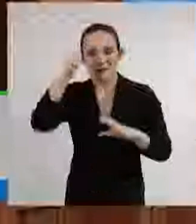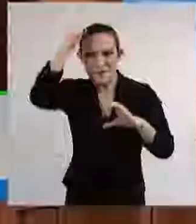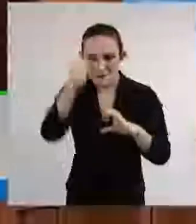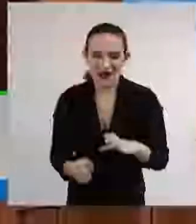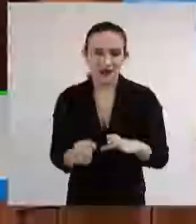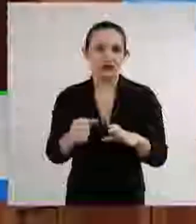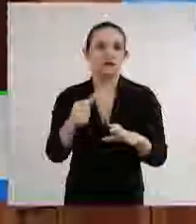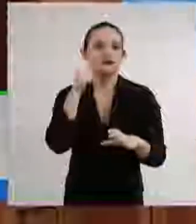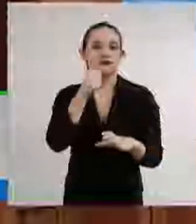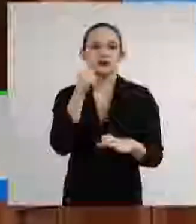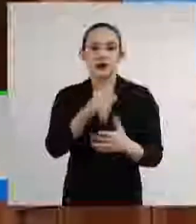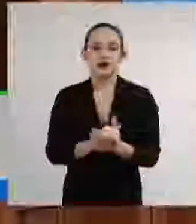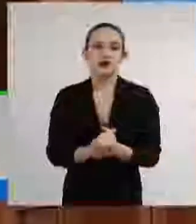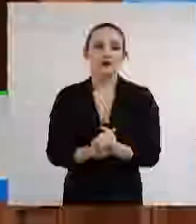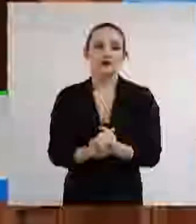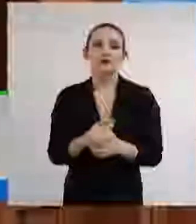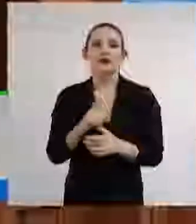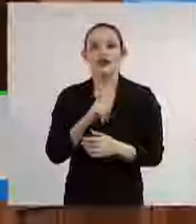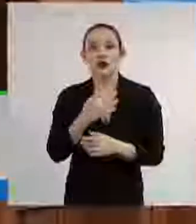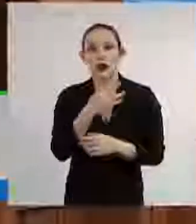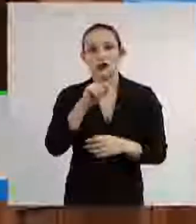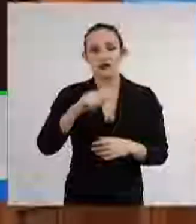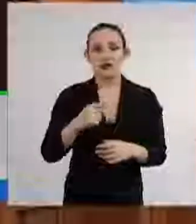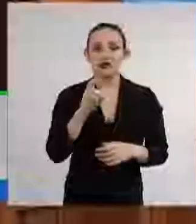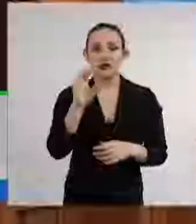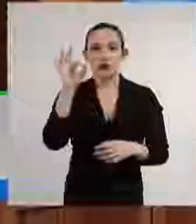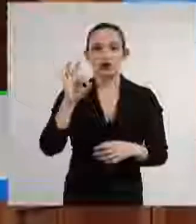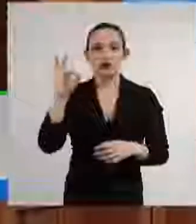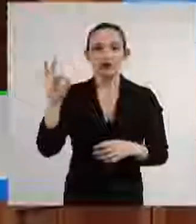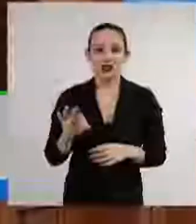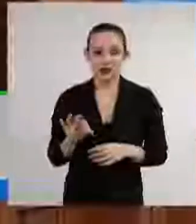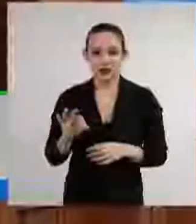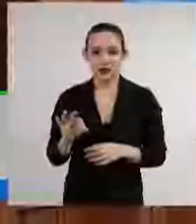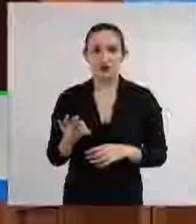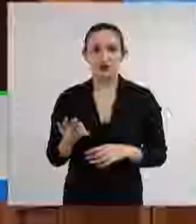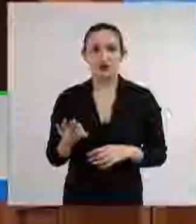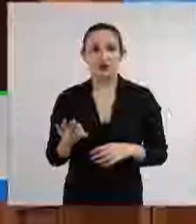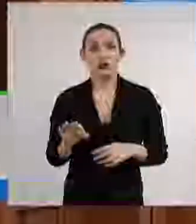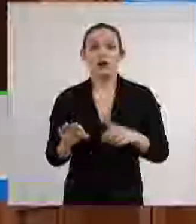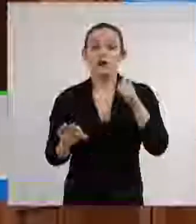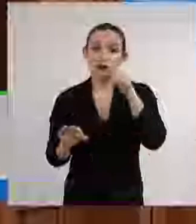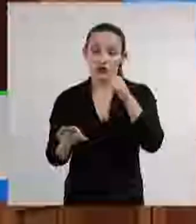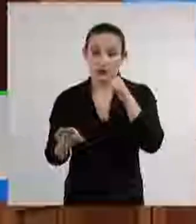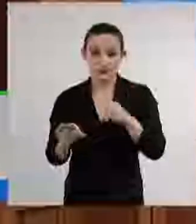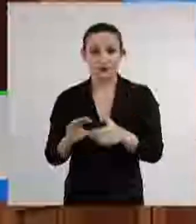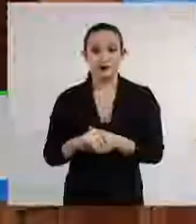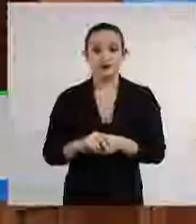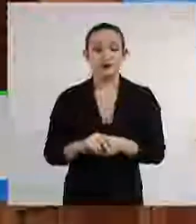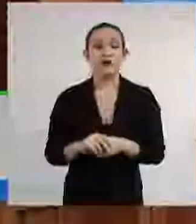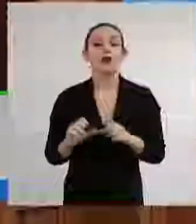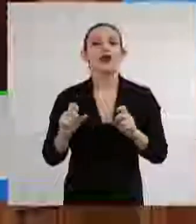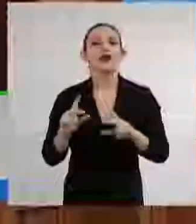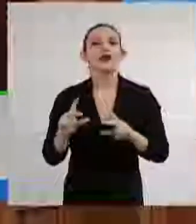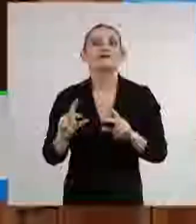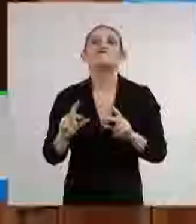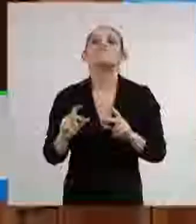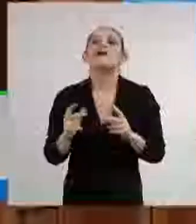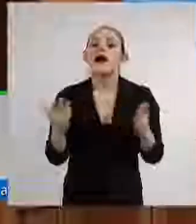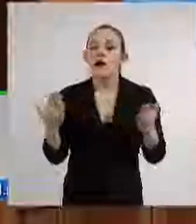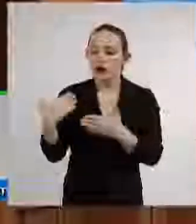taxa de 4,5% de homicídios para cada 100 mulheres brasileiras. Em 10 anos, observa-se um aumento